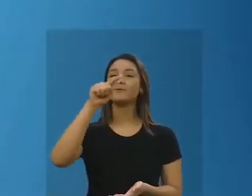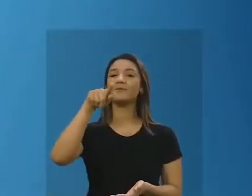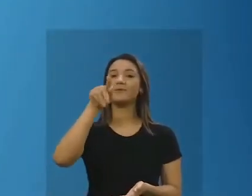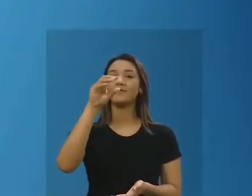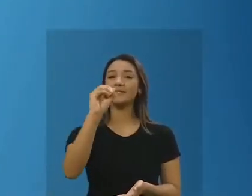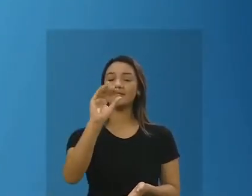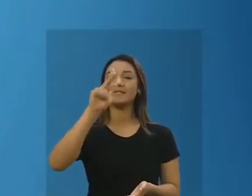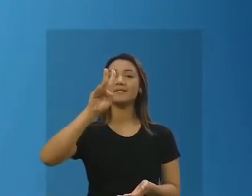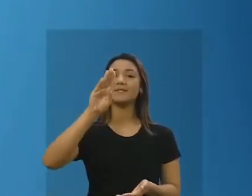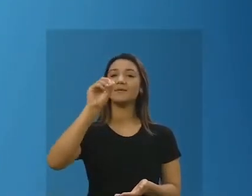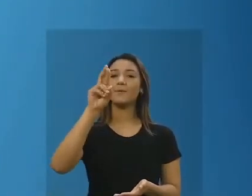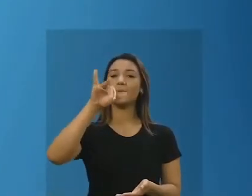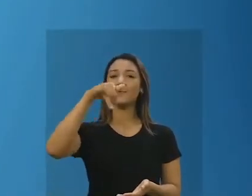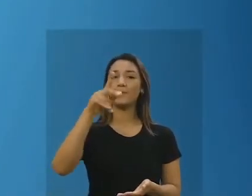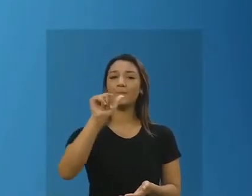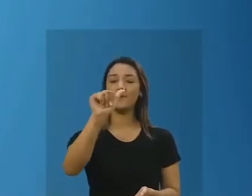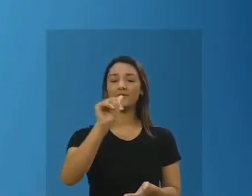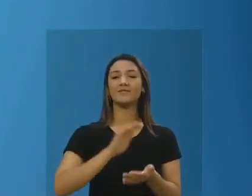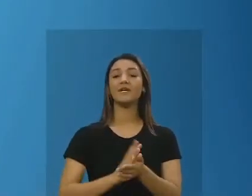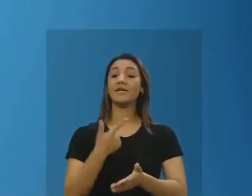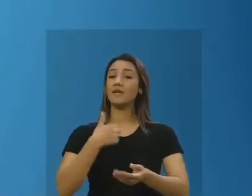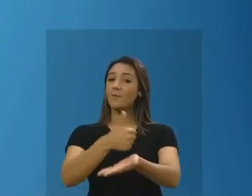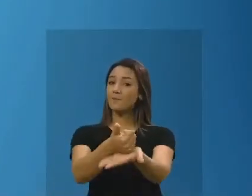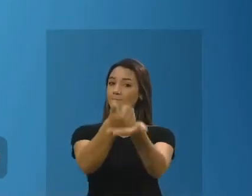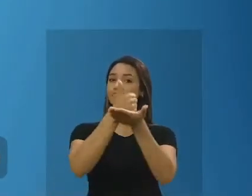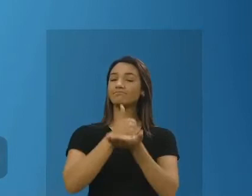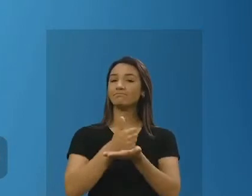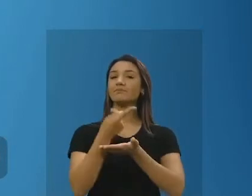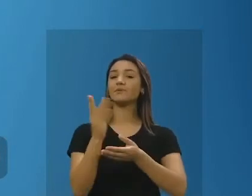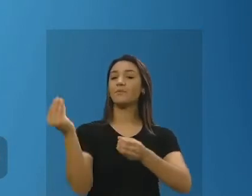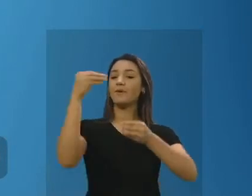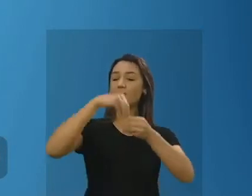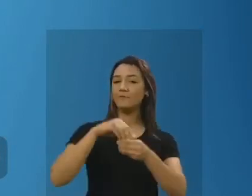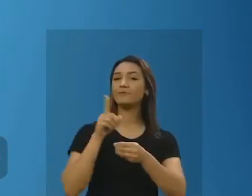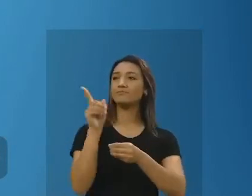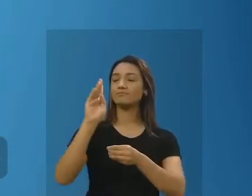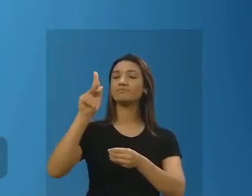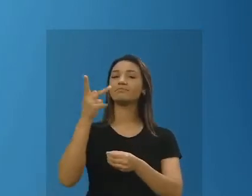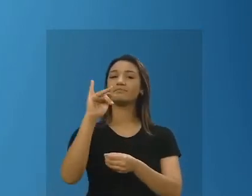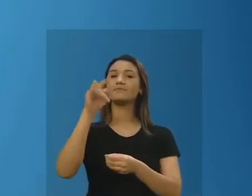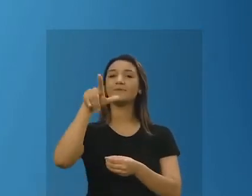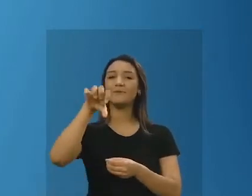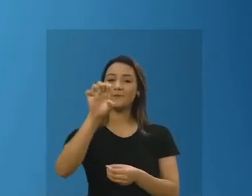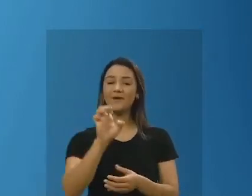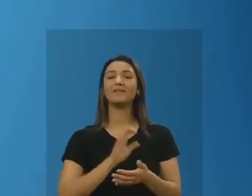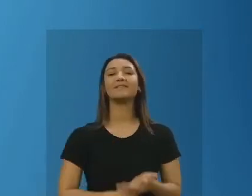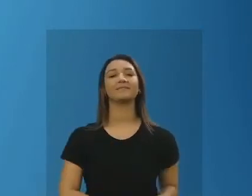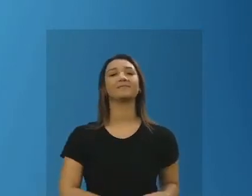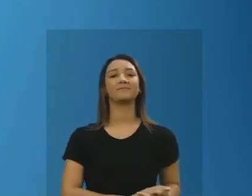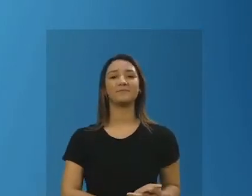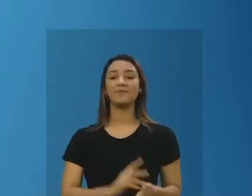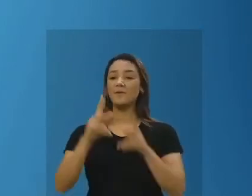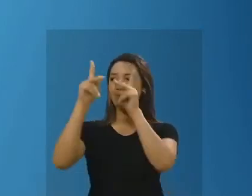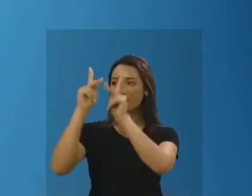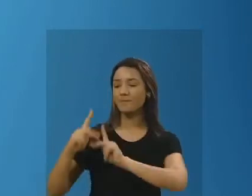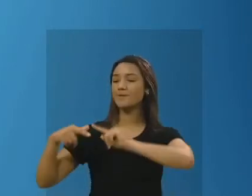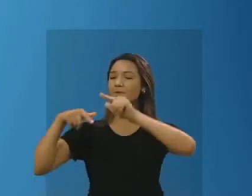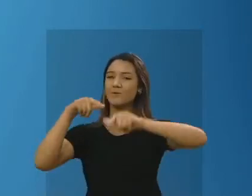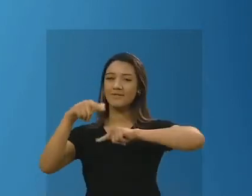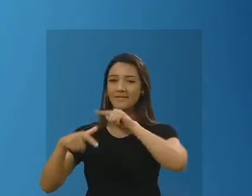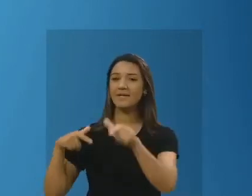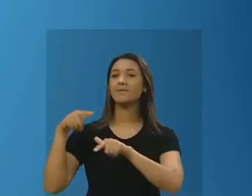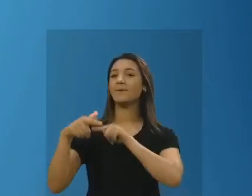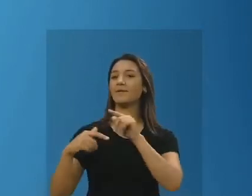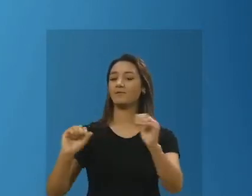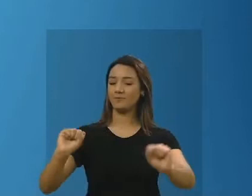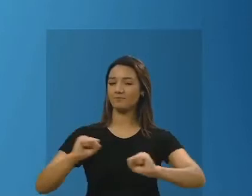São Borja, e venho aqui pedir o teu apoio e o teu voto para o nosso candidato ao governo do estado, Luiz Carlos RAIS. Uma pessoa